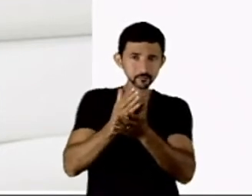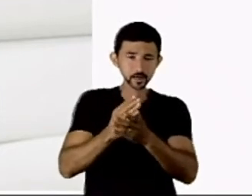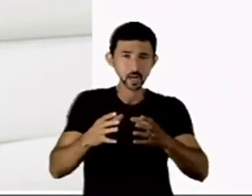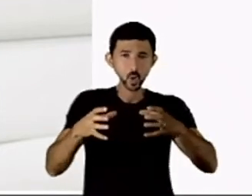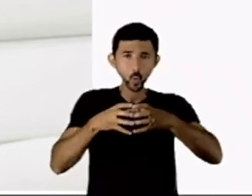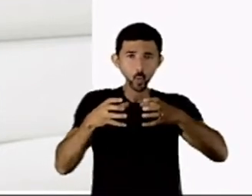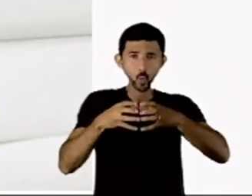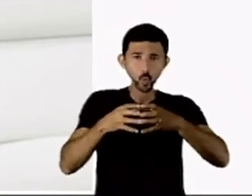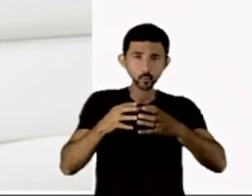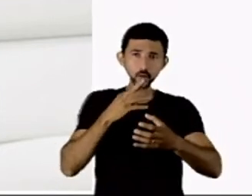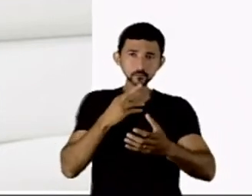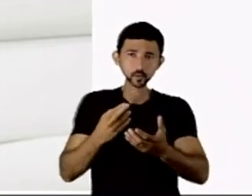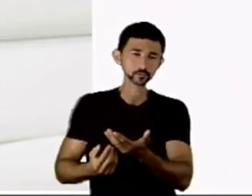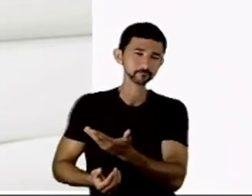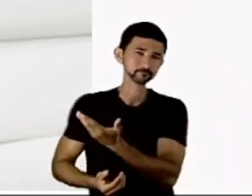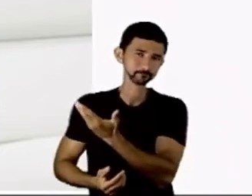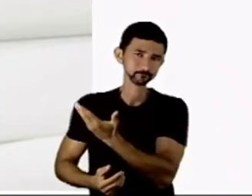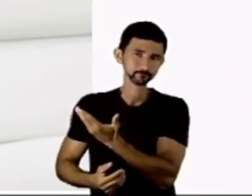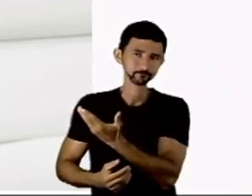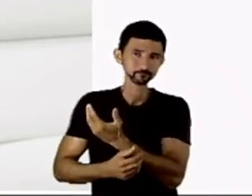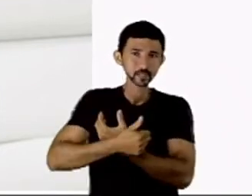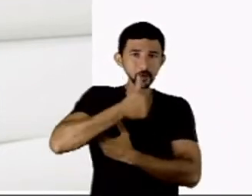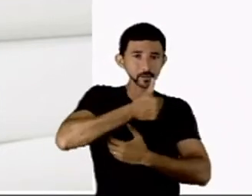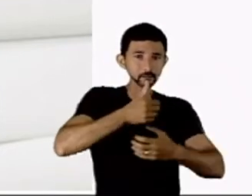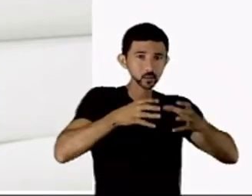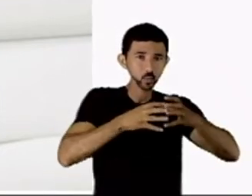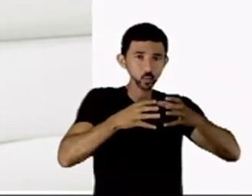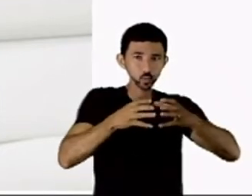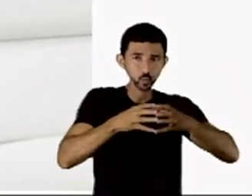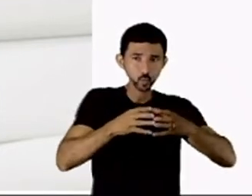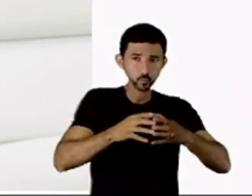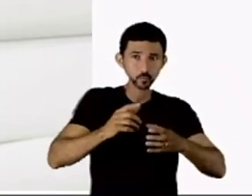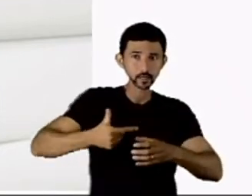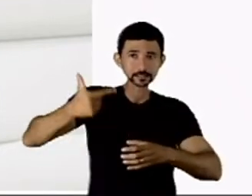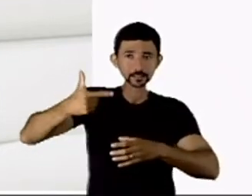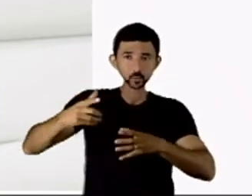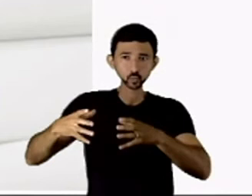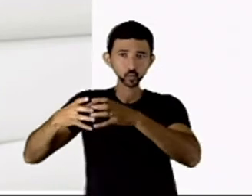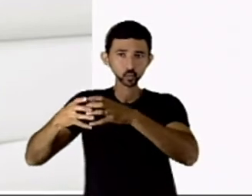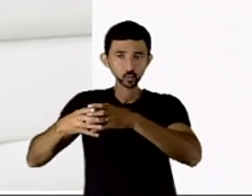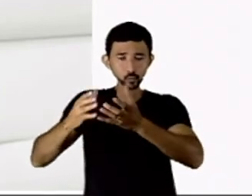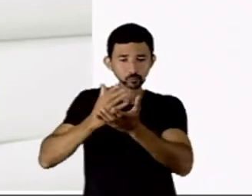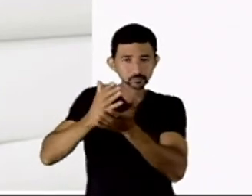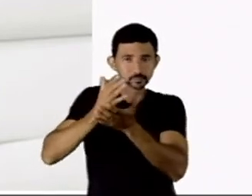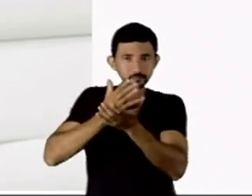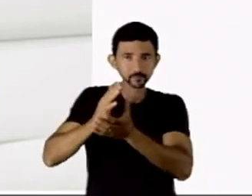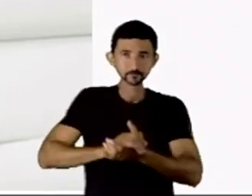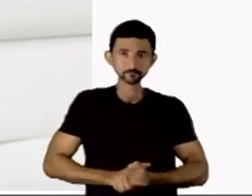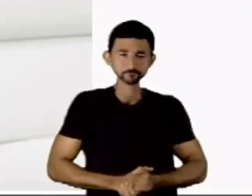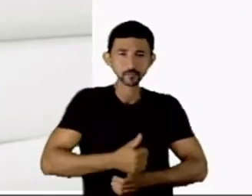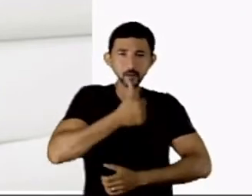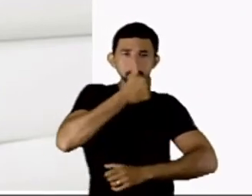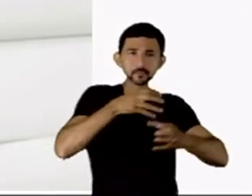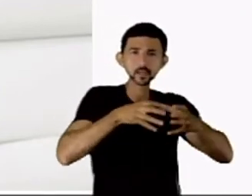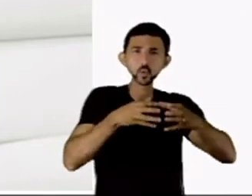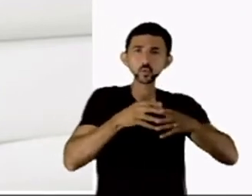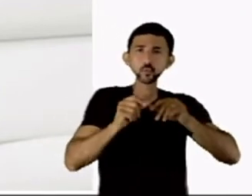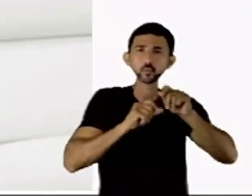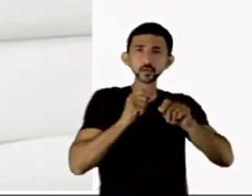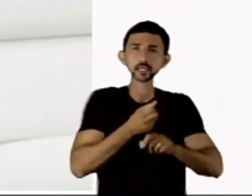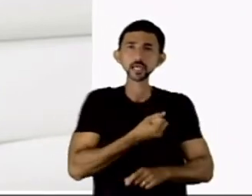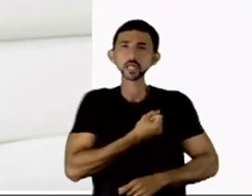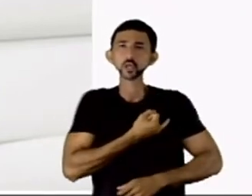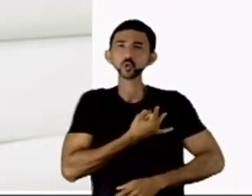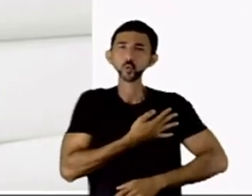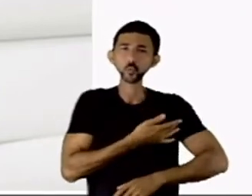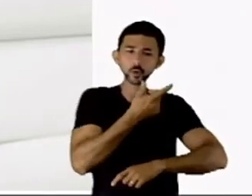essas soluções de problemas no primeiro grupo e no segundo grupo. O primeiro grupo são de números